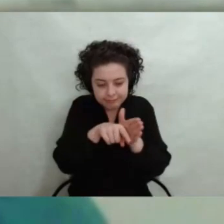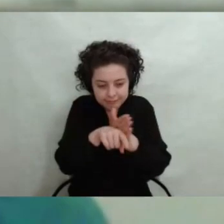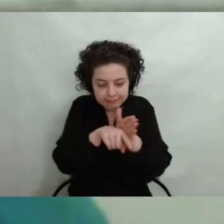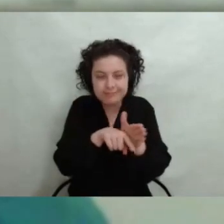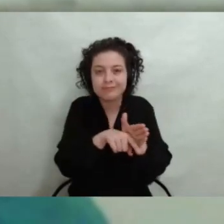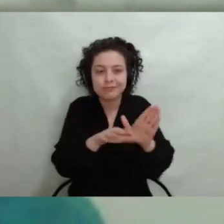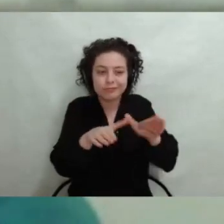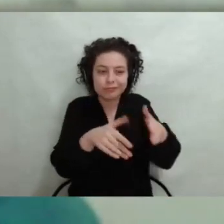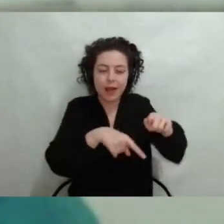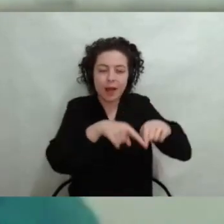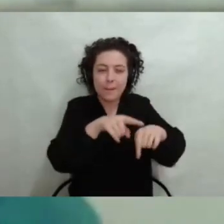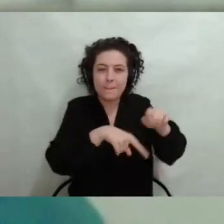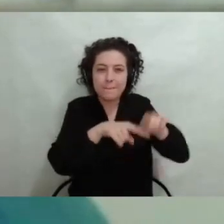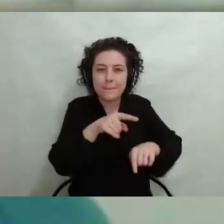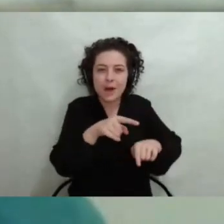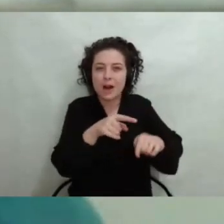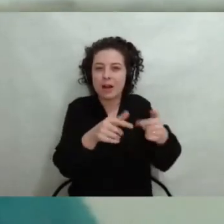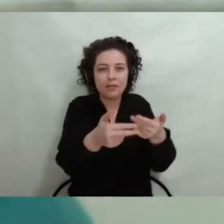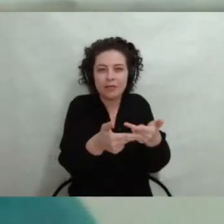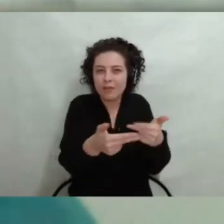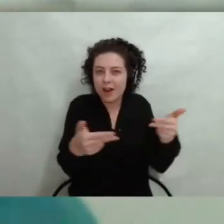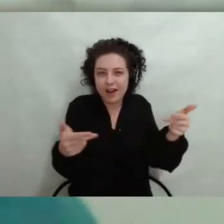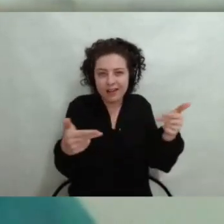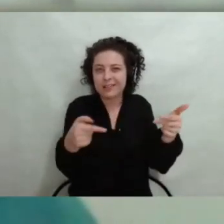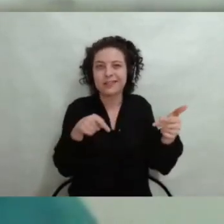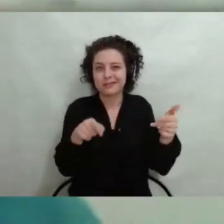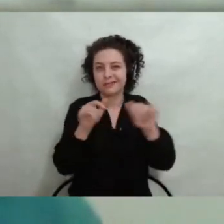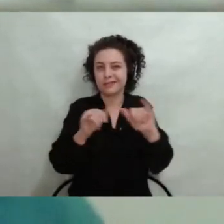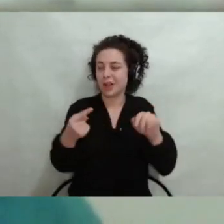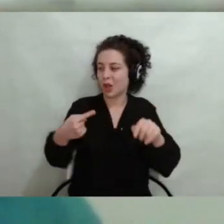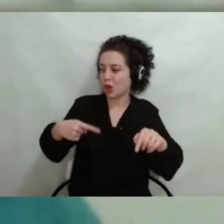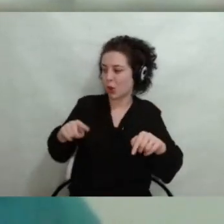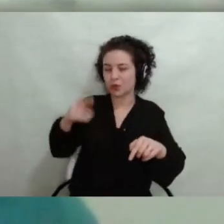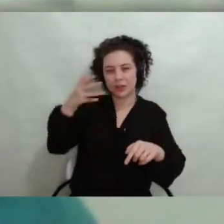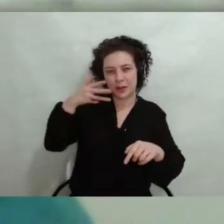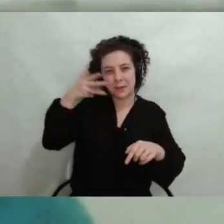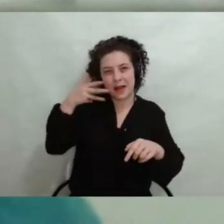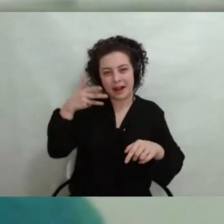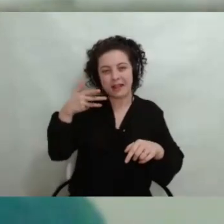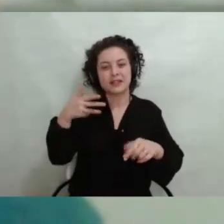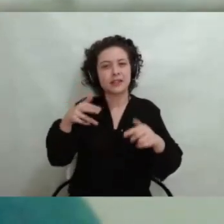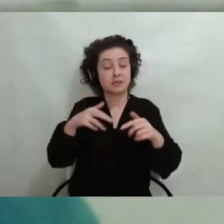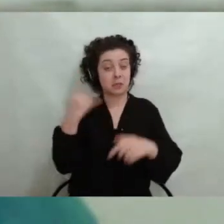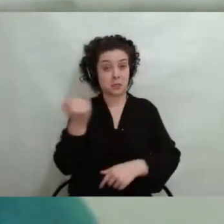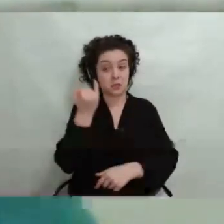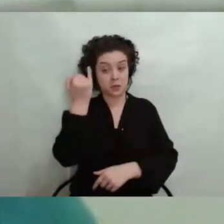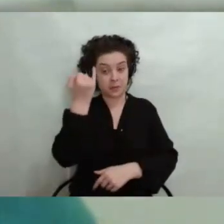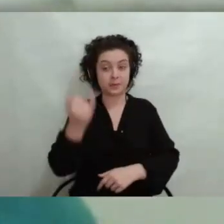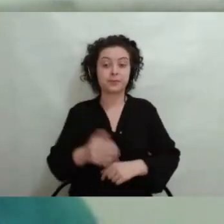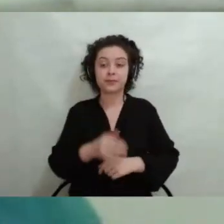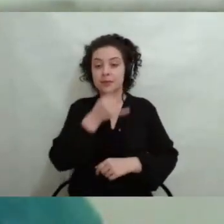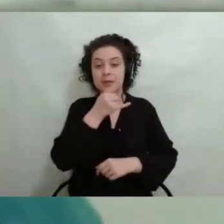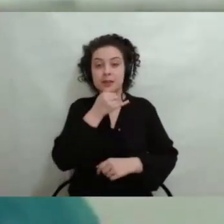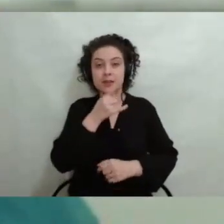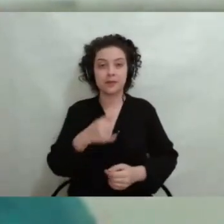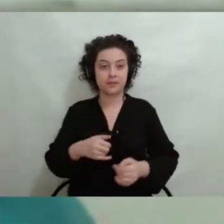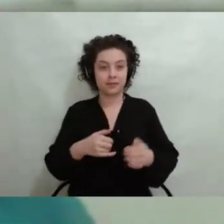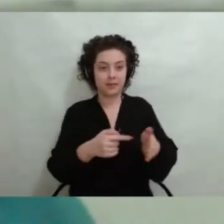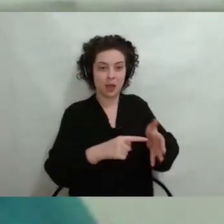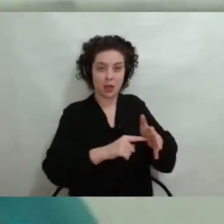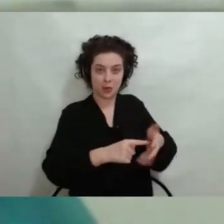para equipamentos mencionados na última apresentação, que são muito importantes, como os respiradores,